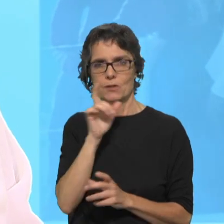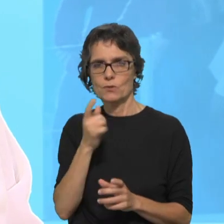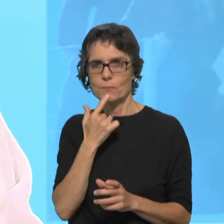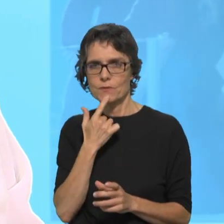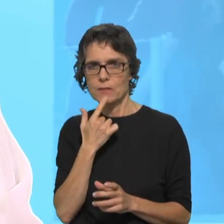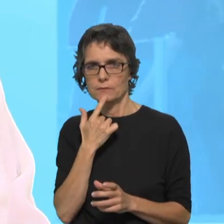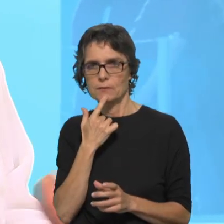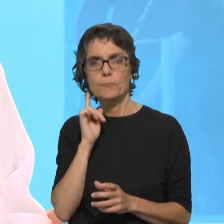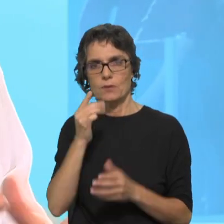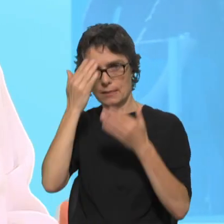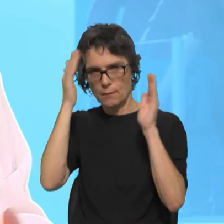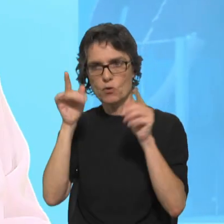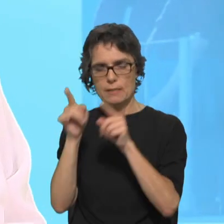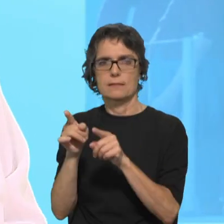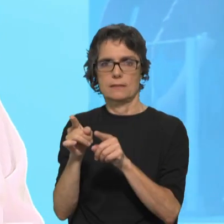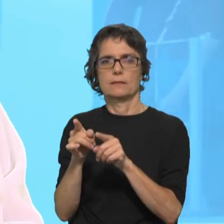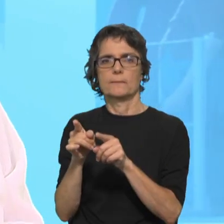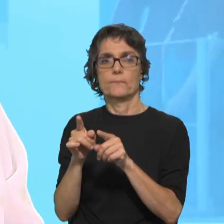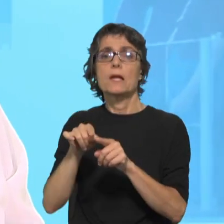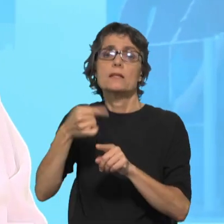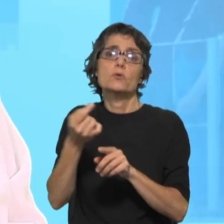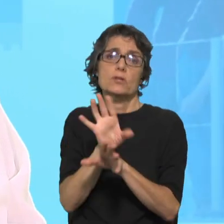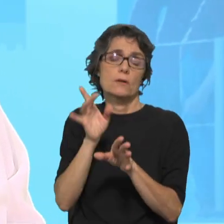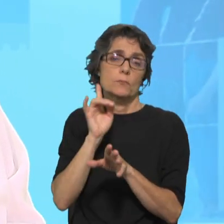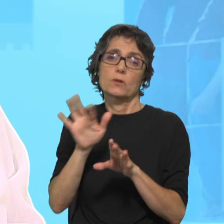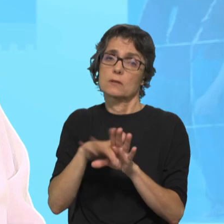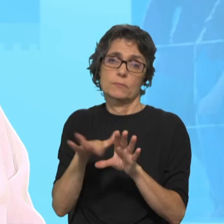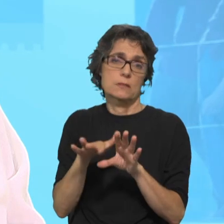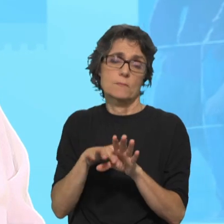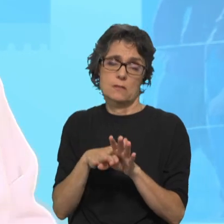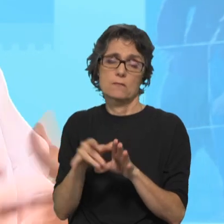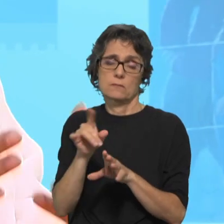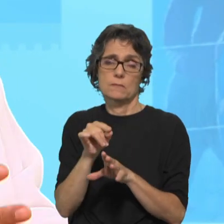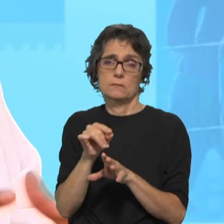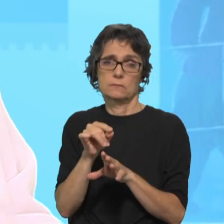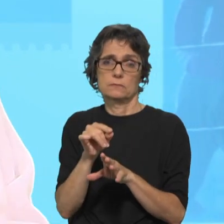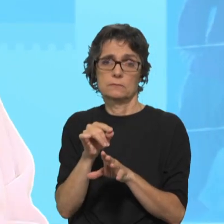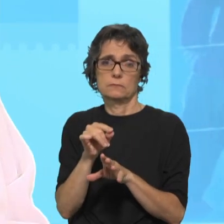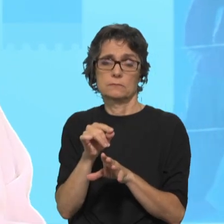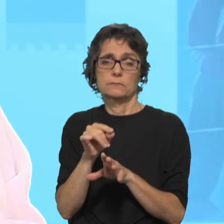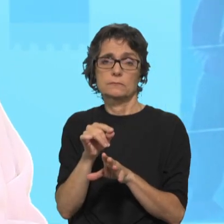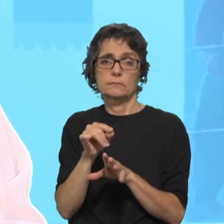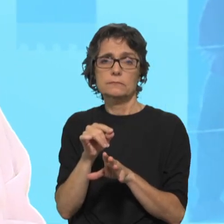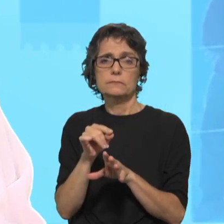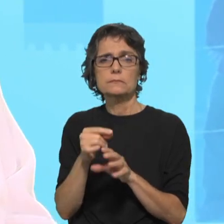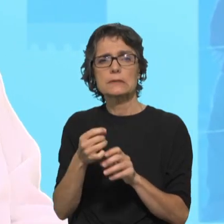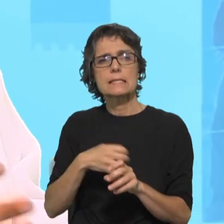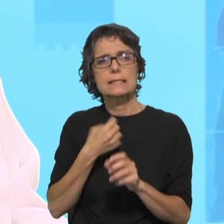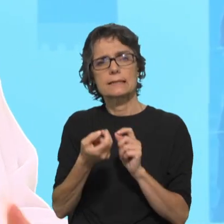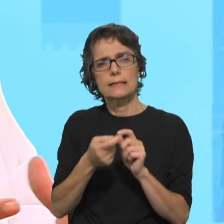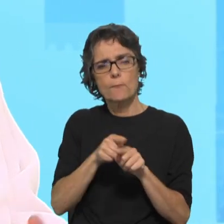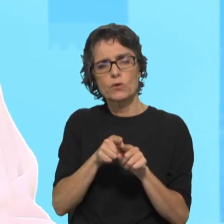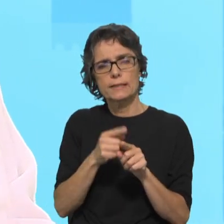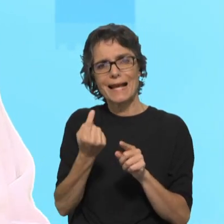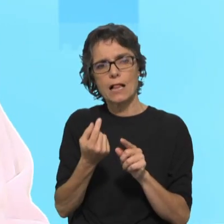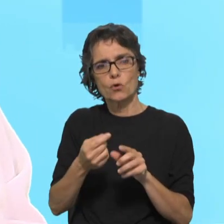sistema democrático. E depois também há a questão da participação, de uma proximidade da política aos cidadãos que tem que